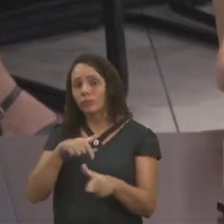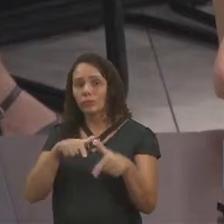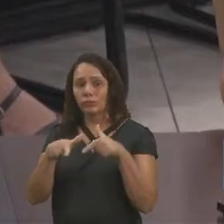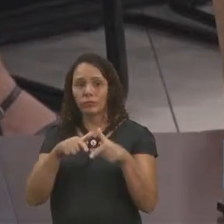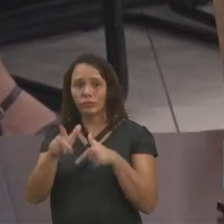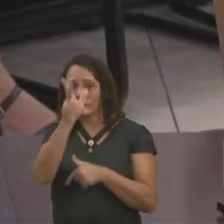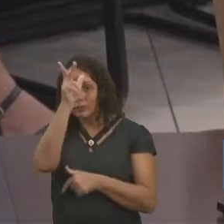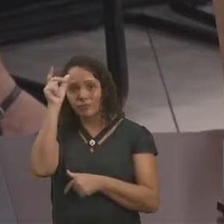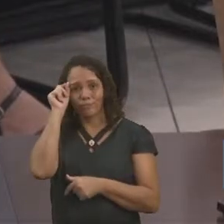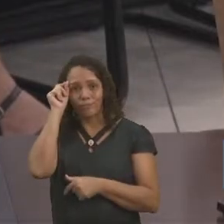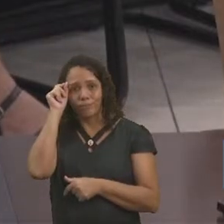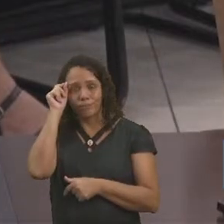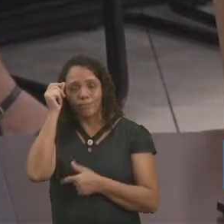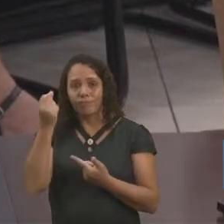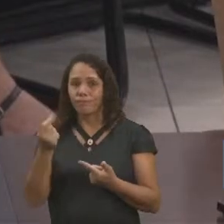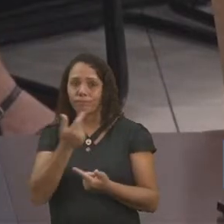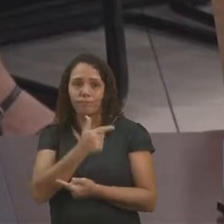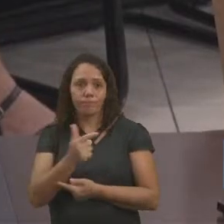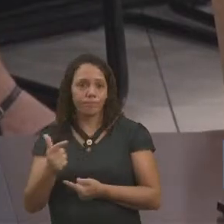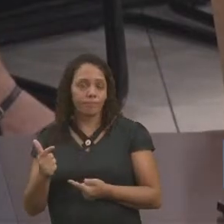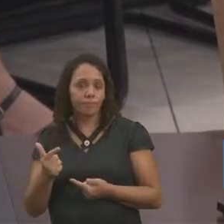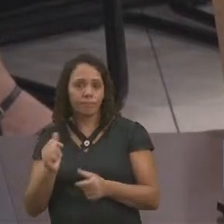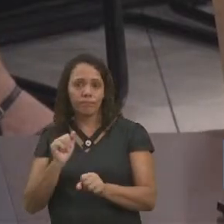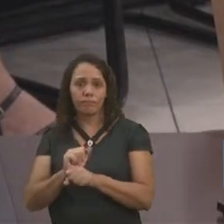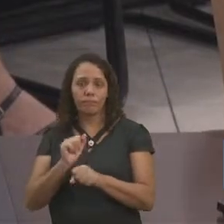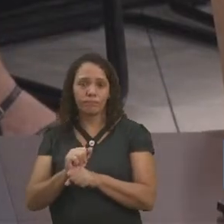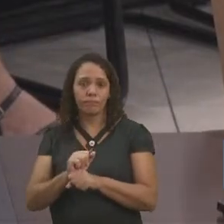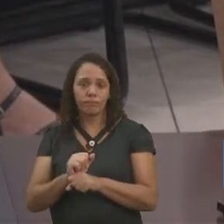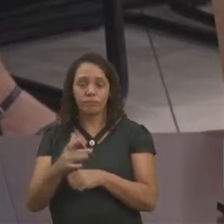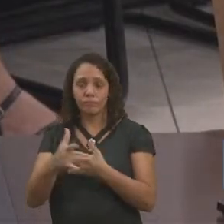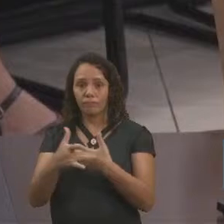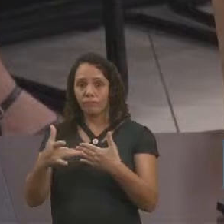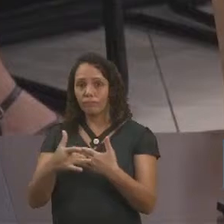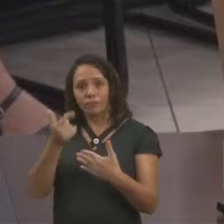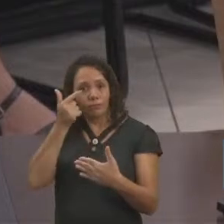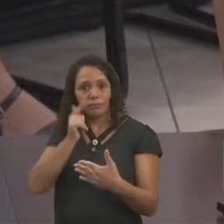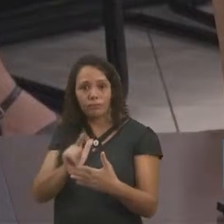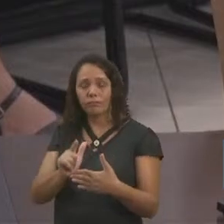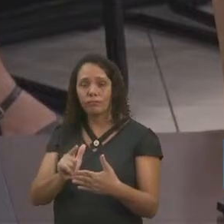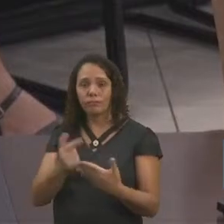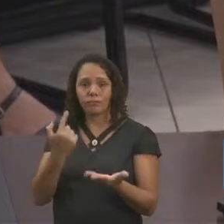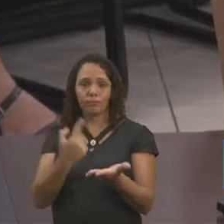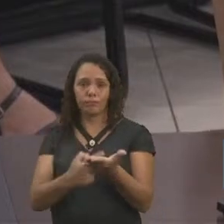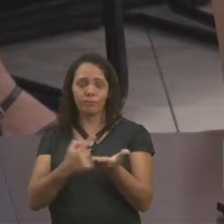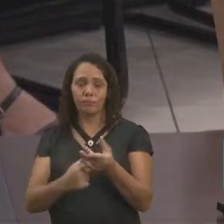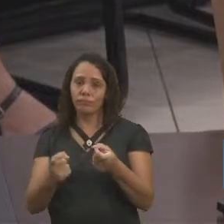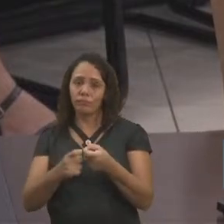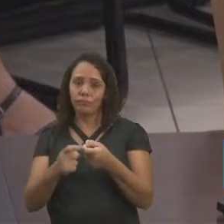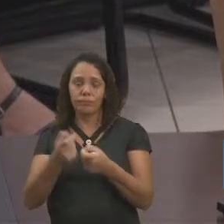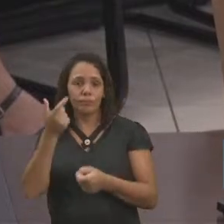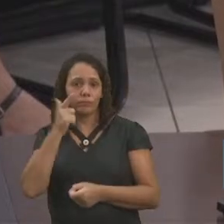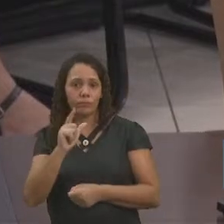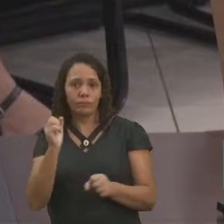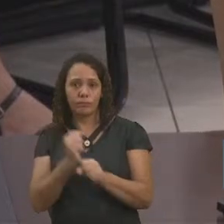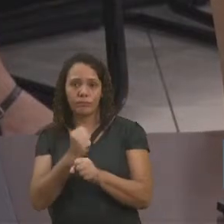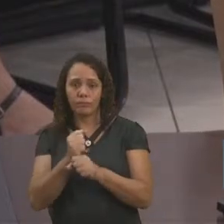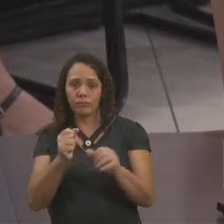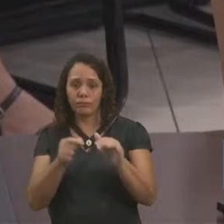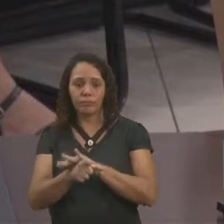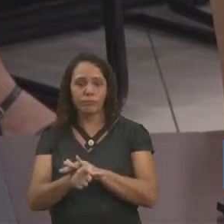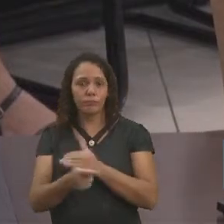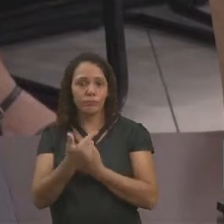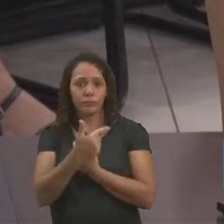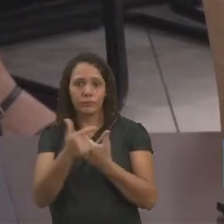da prefeitura que estão sendo executados, é a consulta que não chega, são os investimentos em obras que não foram